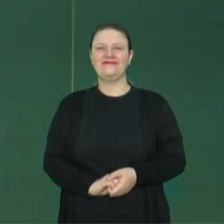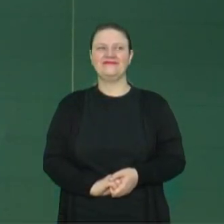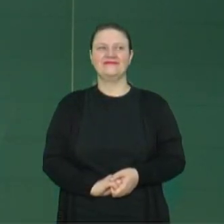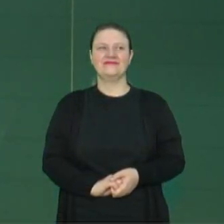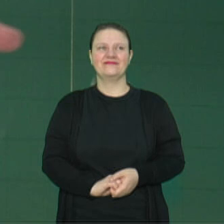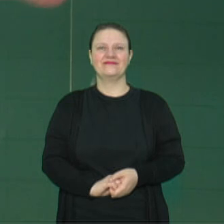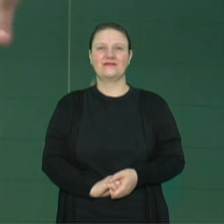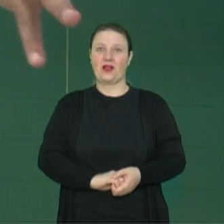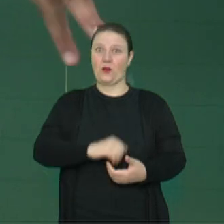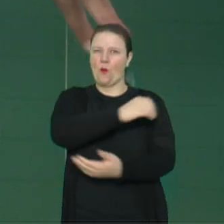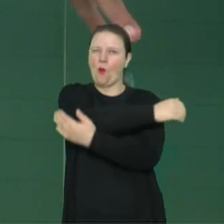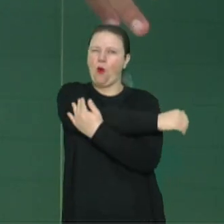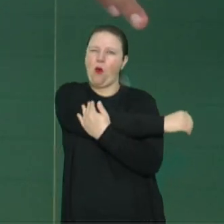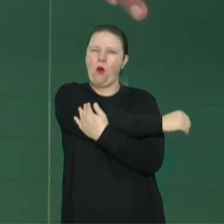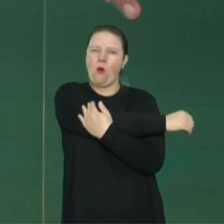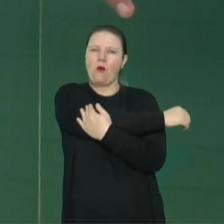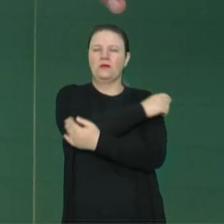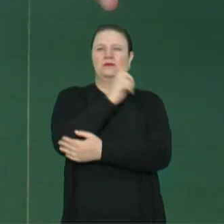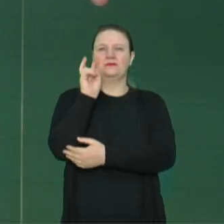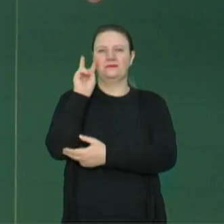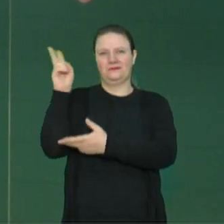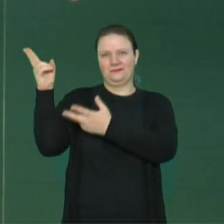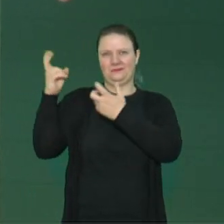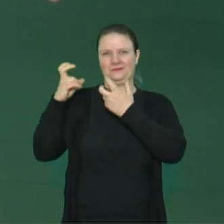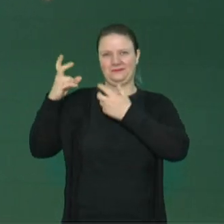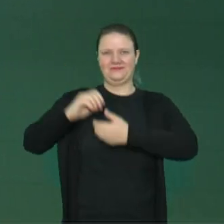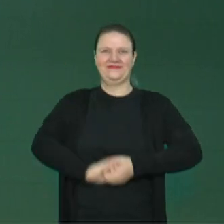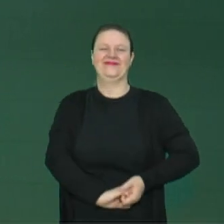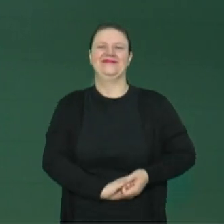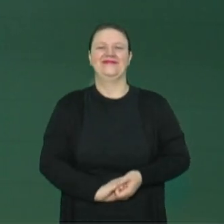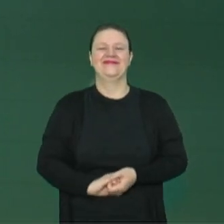Aproveita, puxa o braço lá na frente.